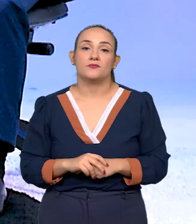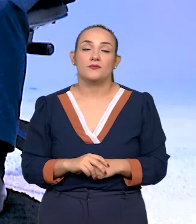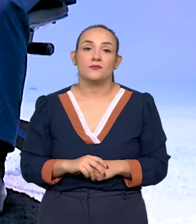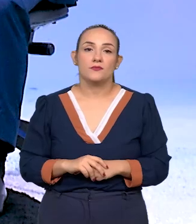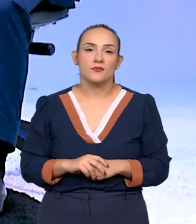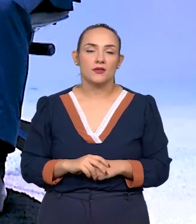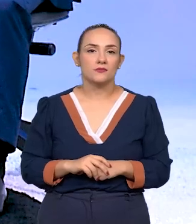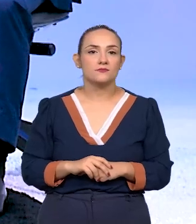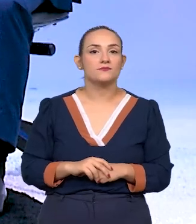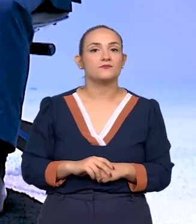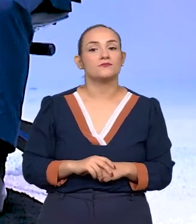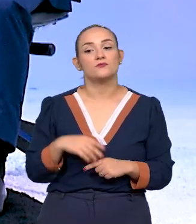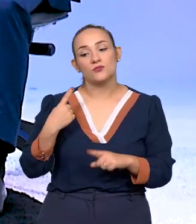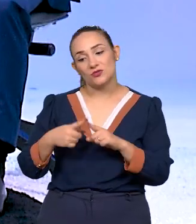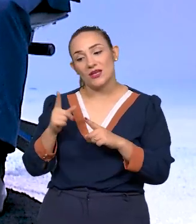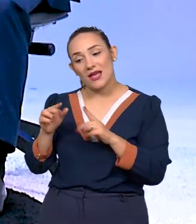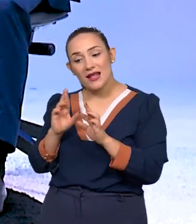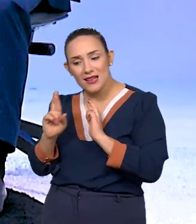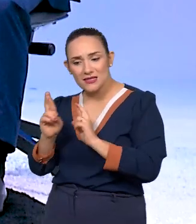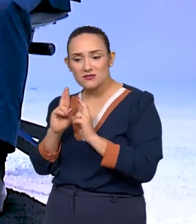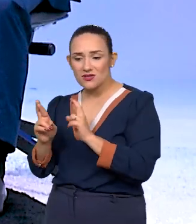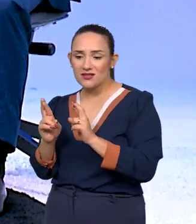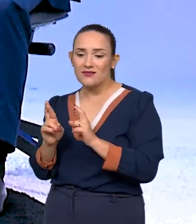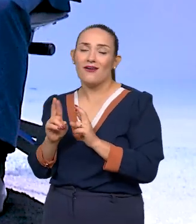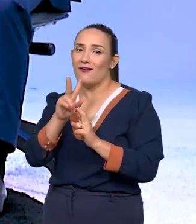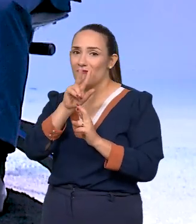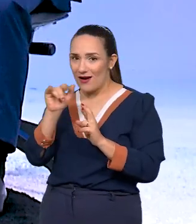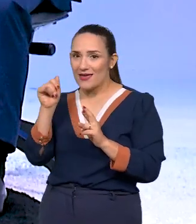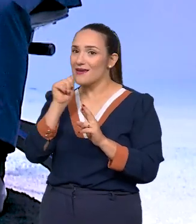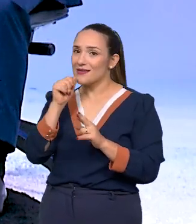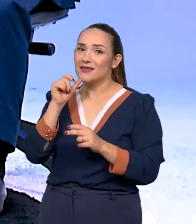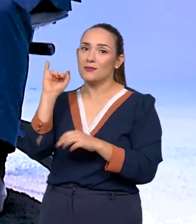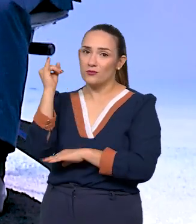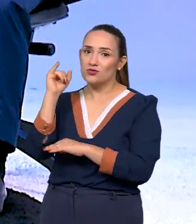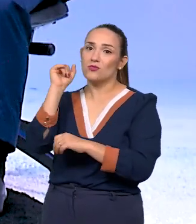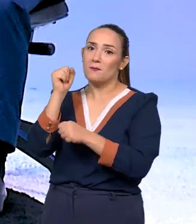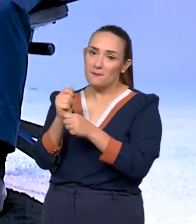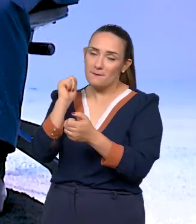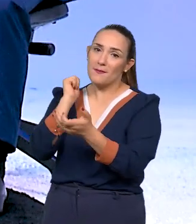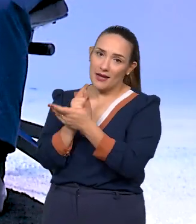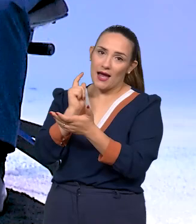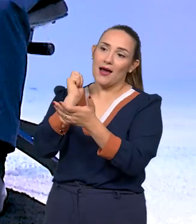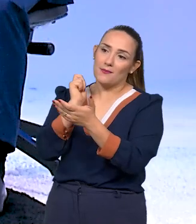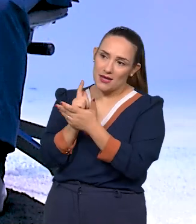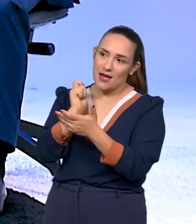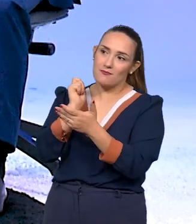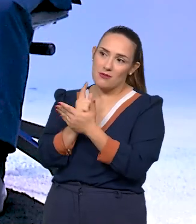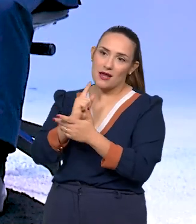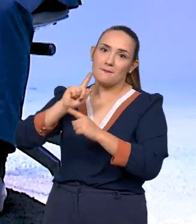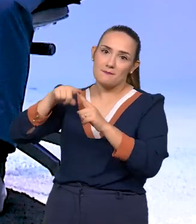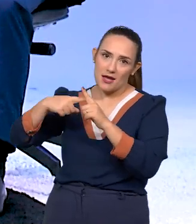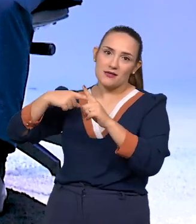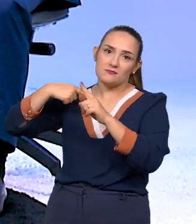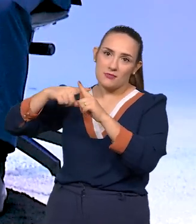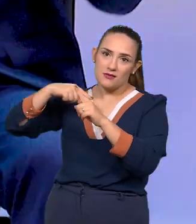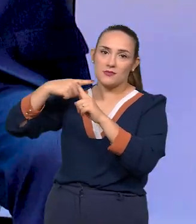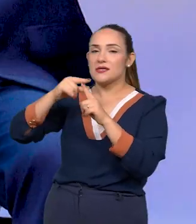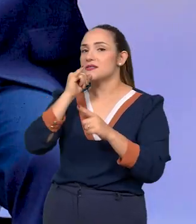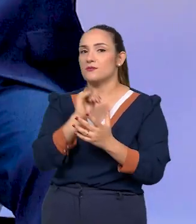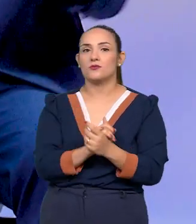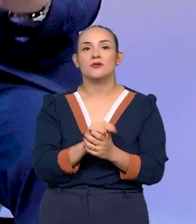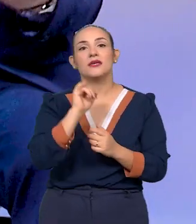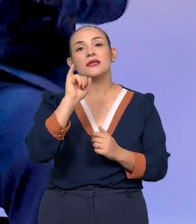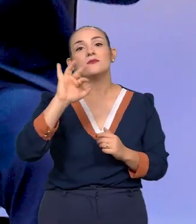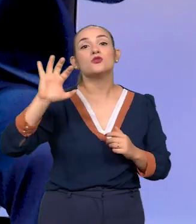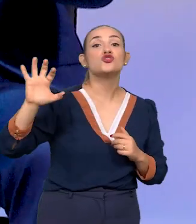julgada, são relações de trato sucessivo. Entendi. Que nós vamos pagando reiteradamente, né? O imposto de renda, eu